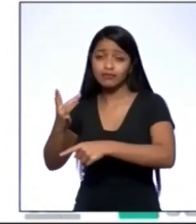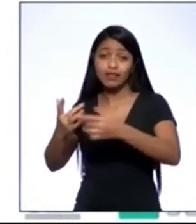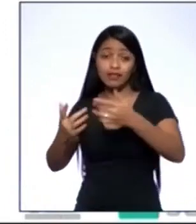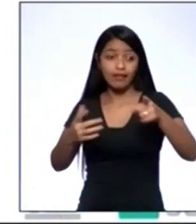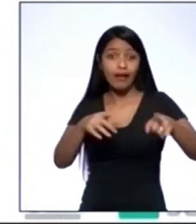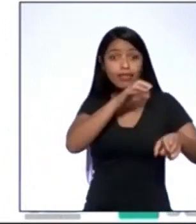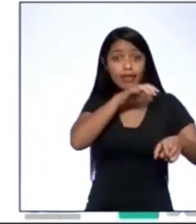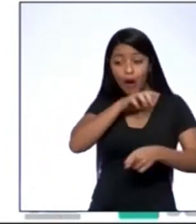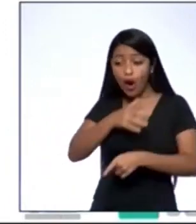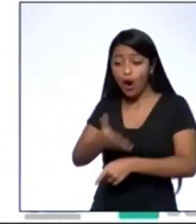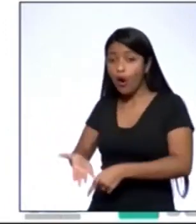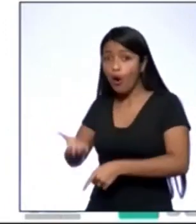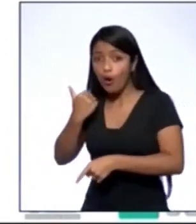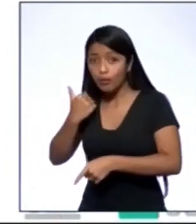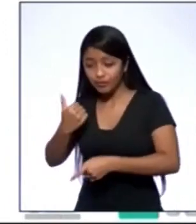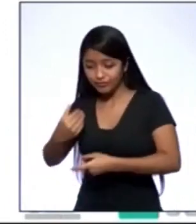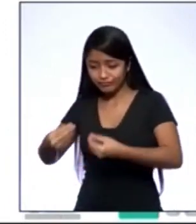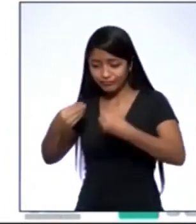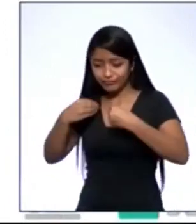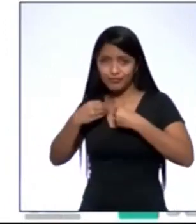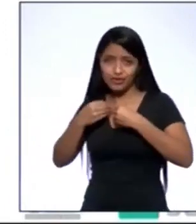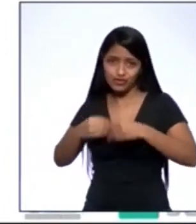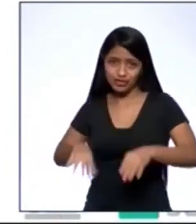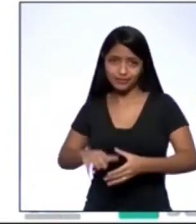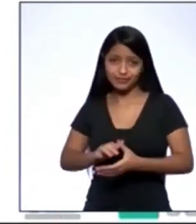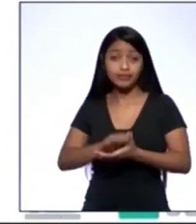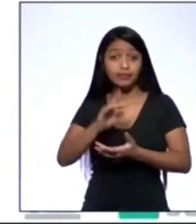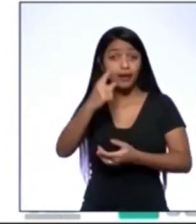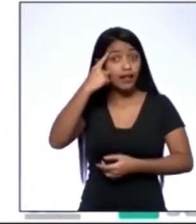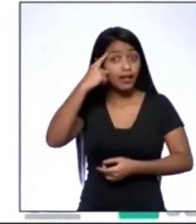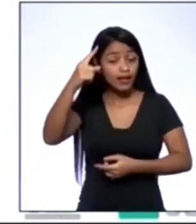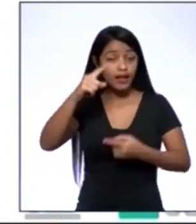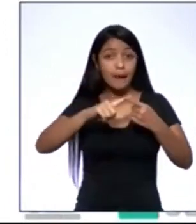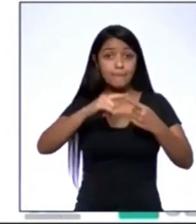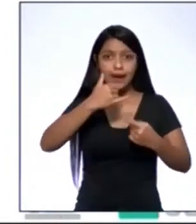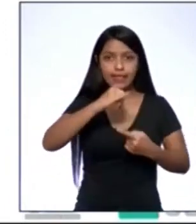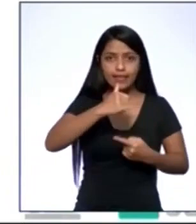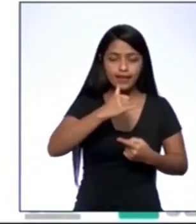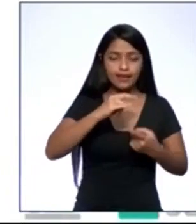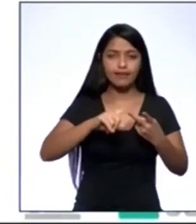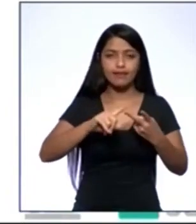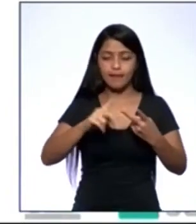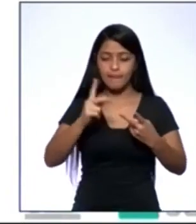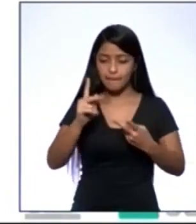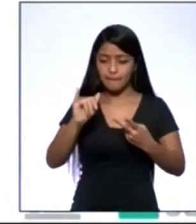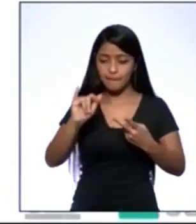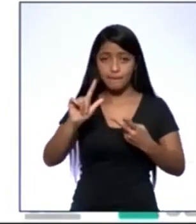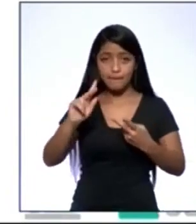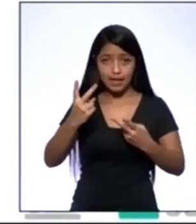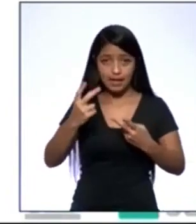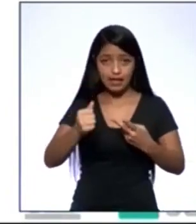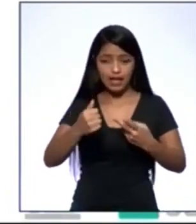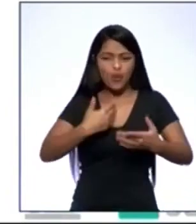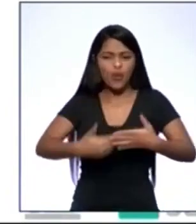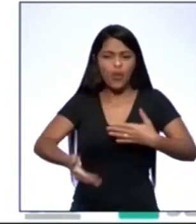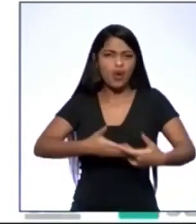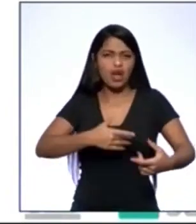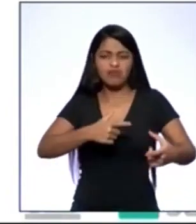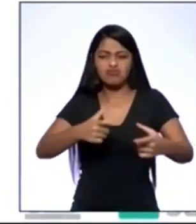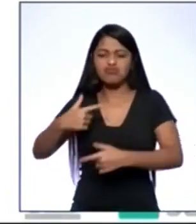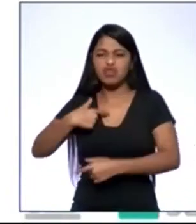que pilhas, baterias, não devem ser descartadas em qualquer lugar, irmão. Essa bateria